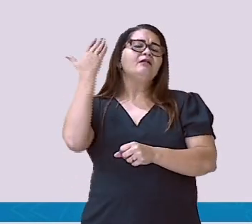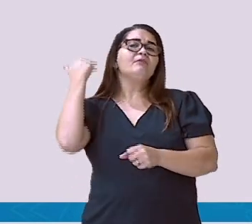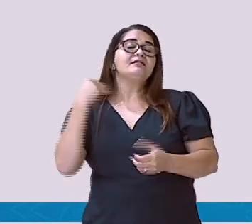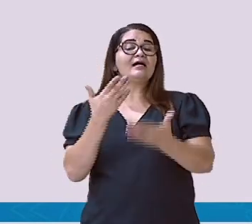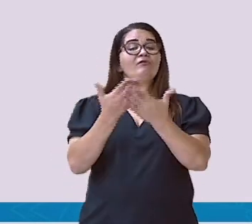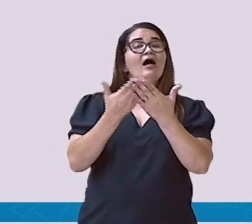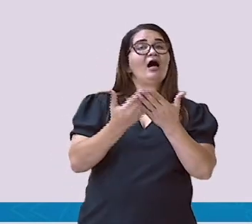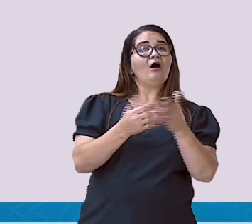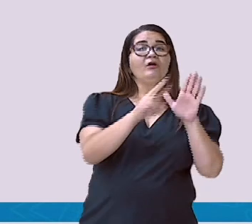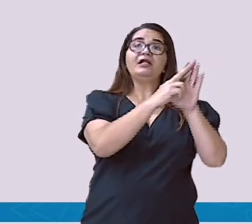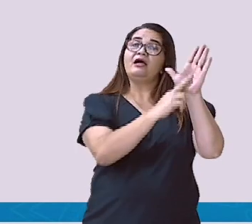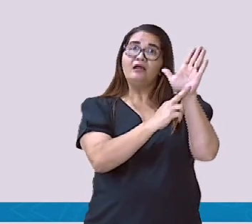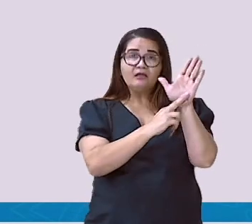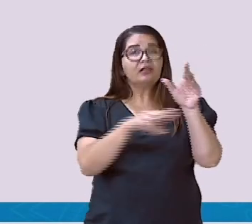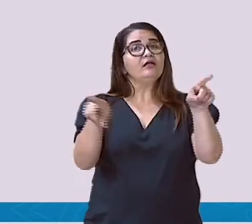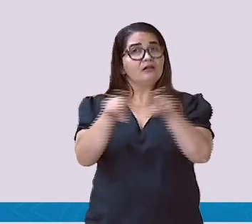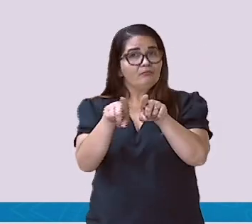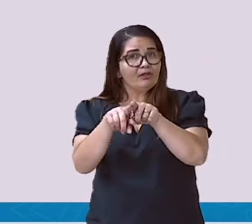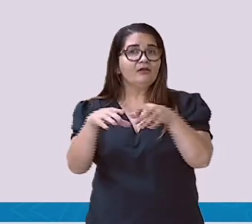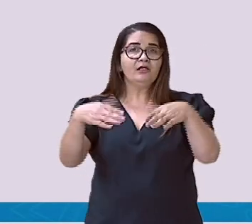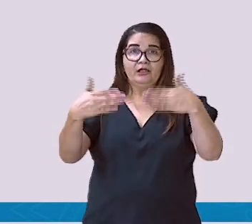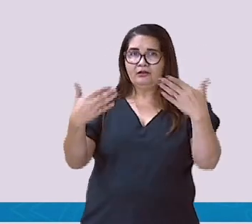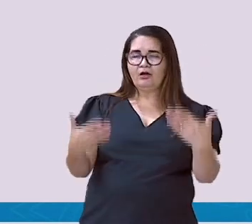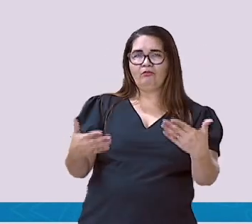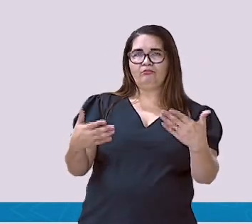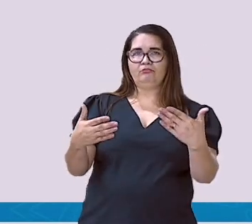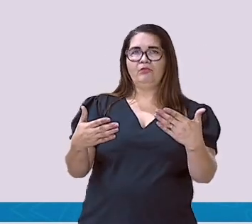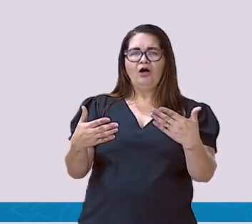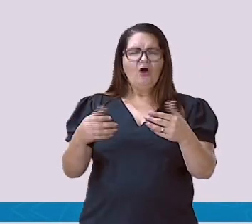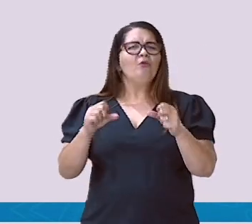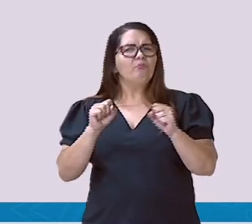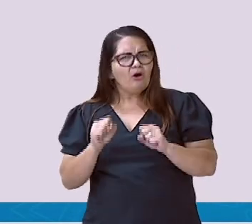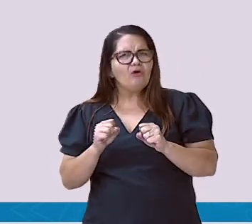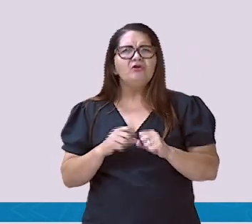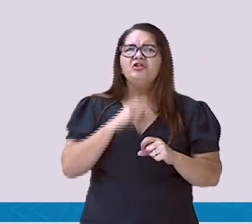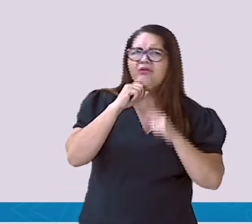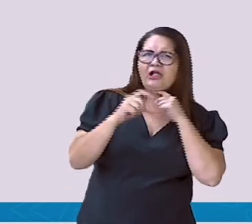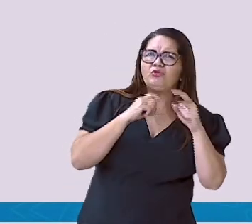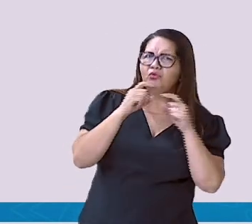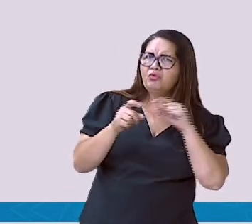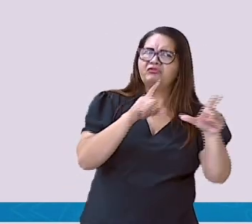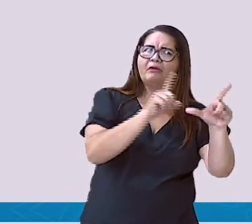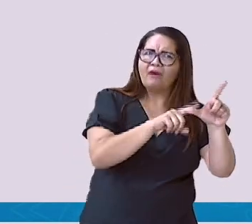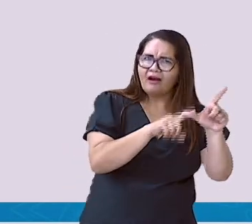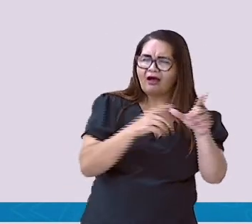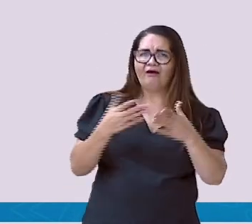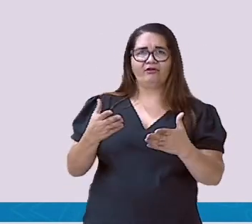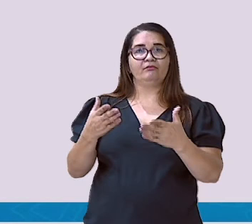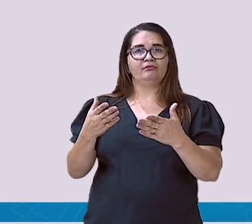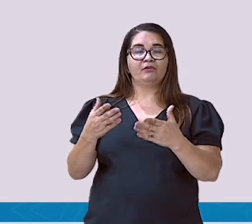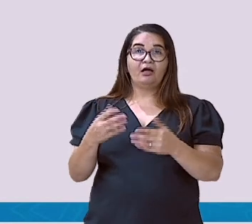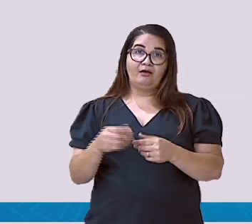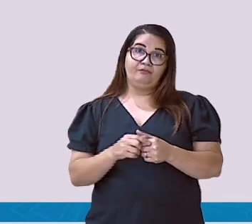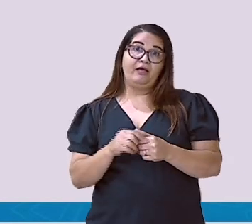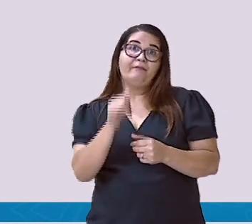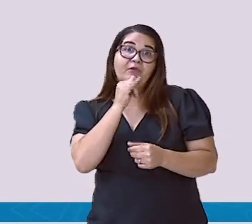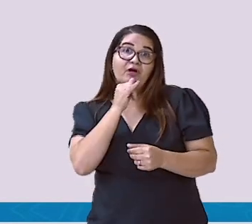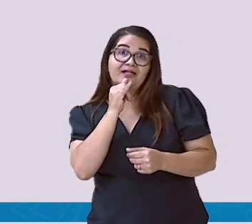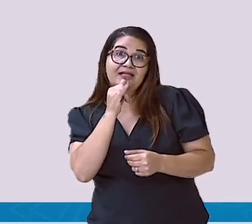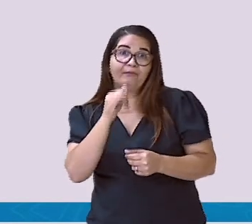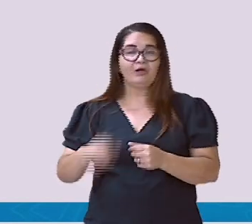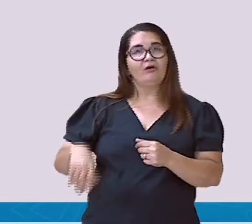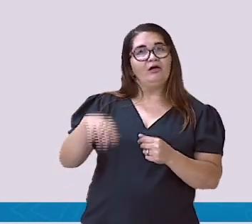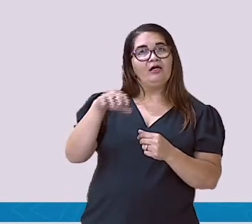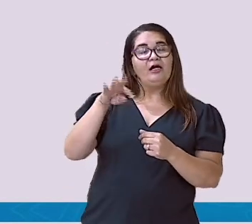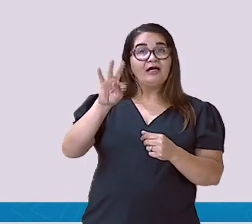que talvez possam me deixar em dúvida. Não é isso? A palavra telhado, porque ela